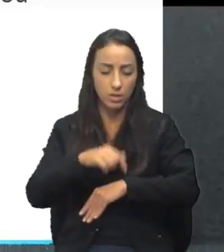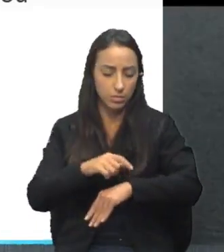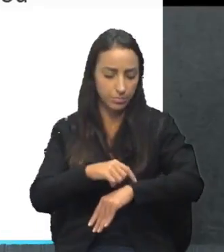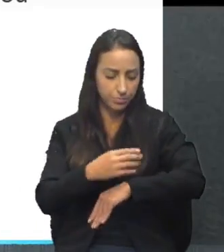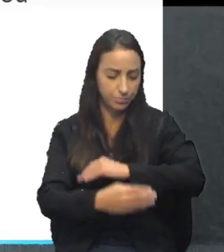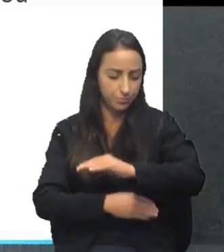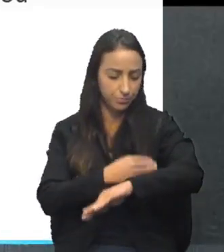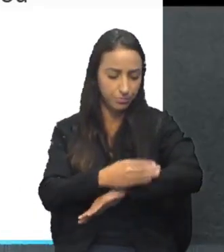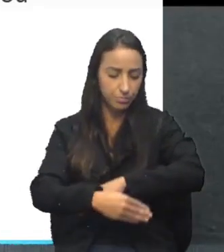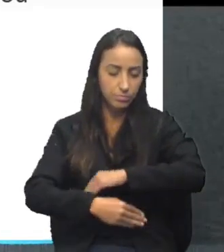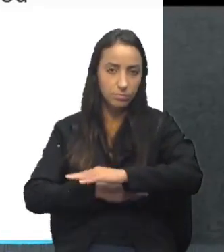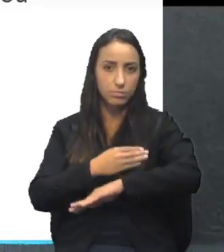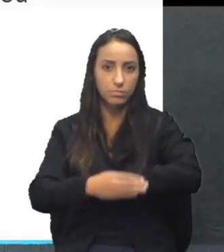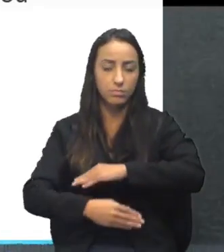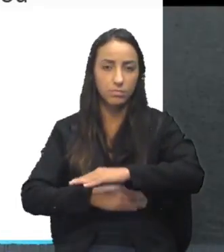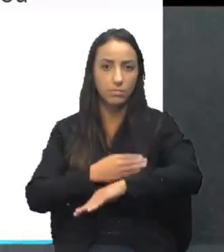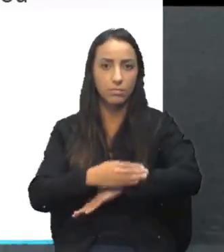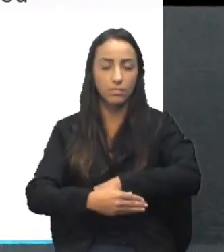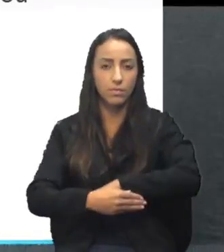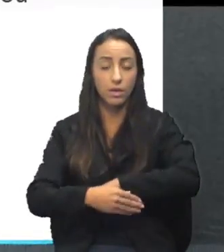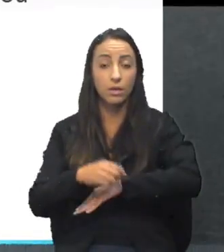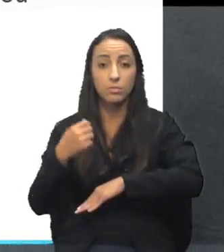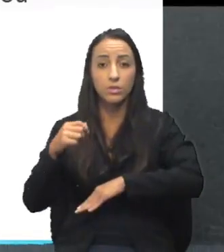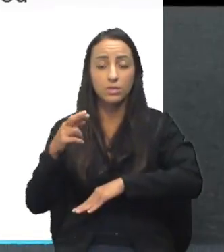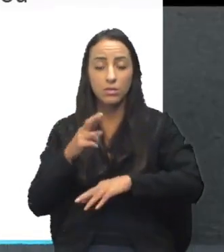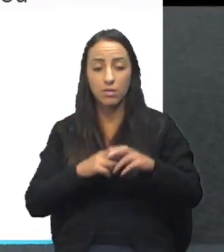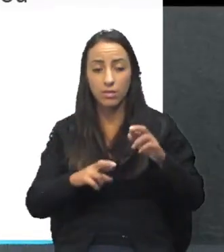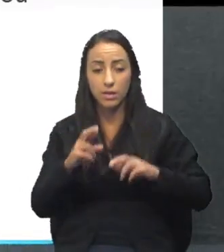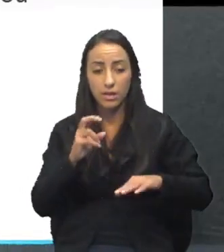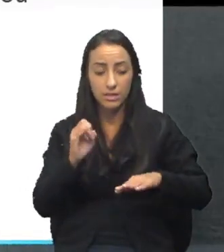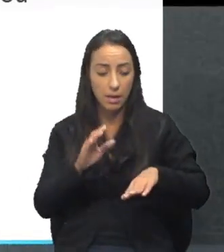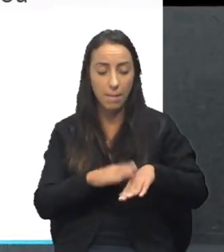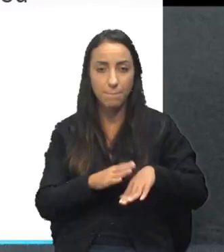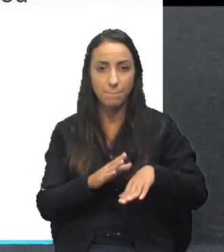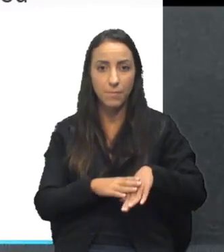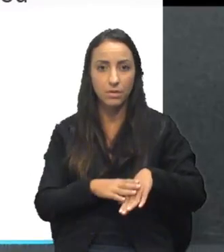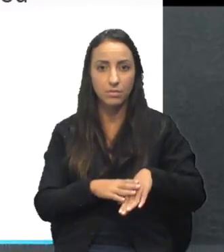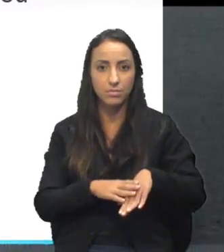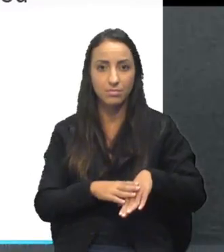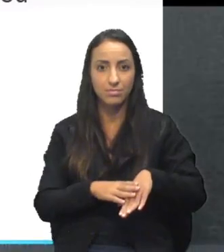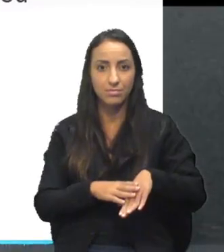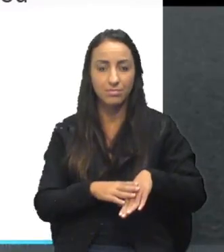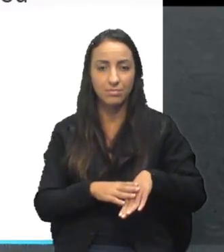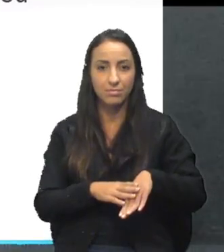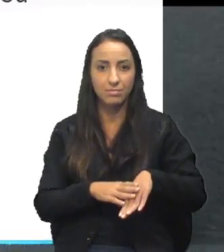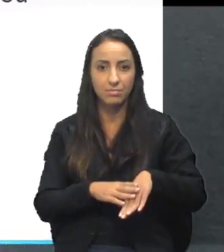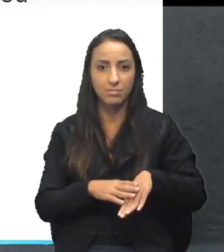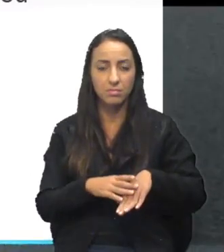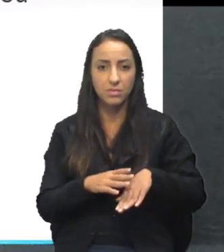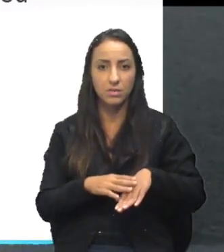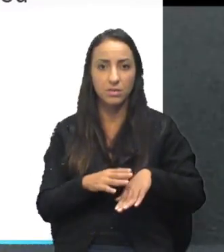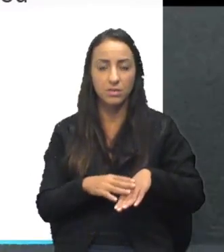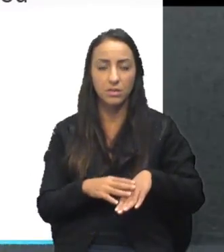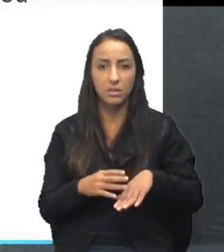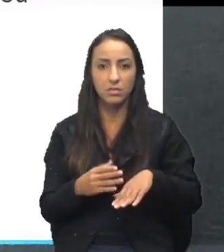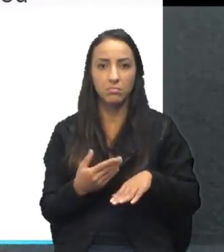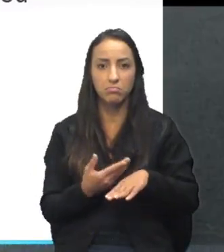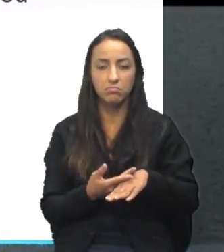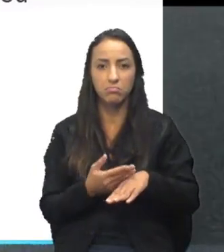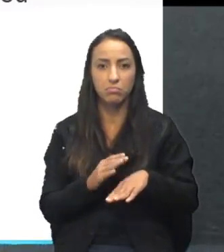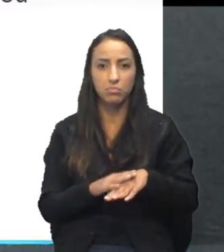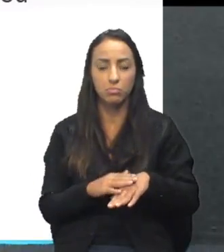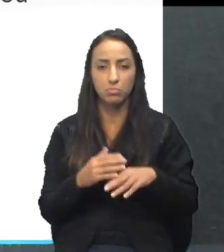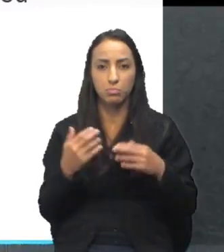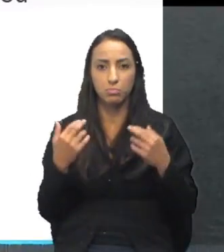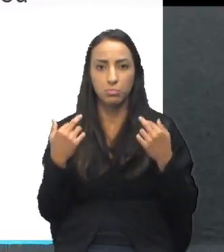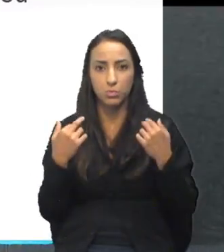do paciente. Eu preciso avaliar se a mão do meu paciente está resfriada, ou seja, tem